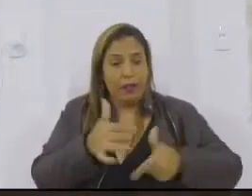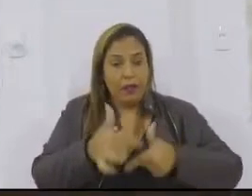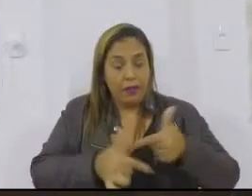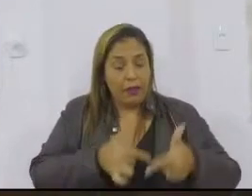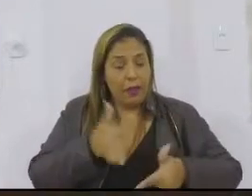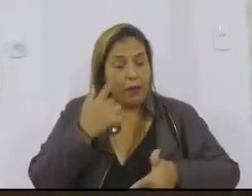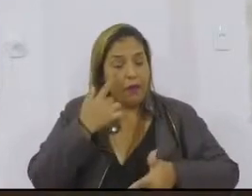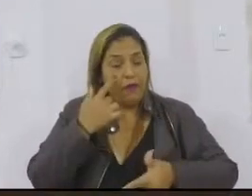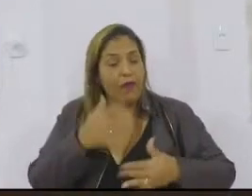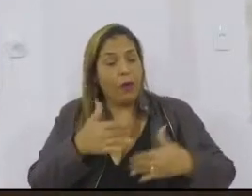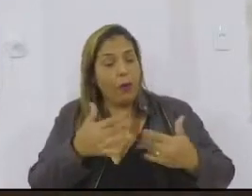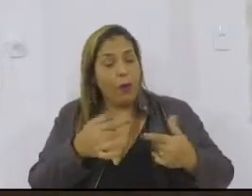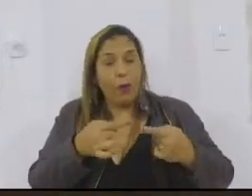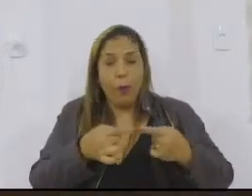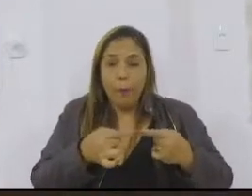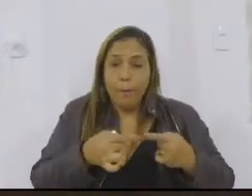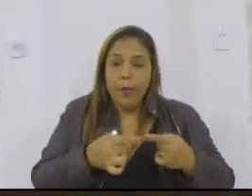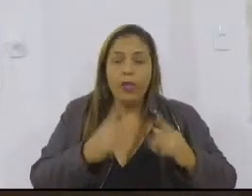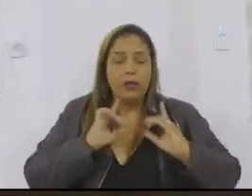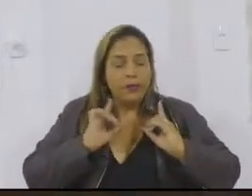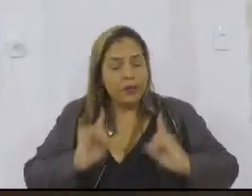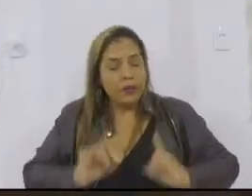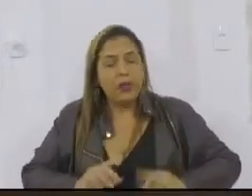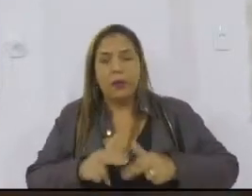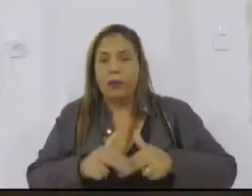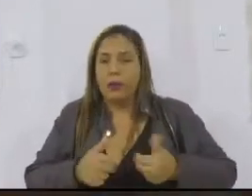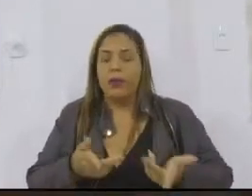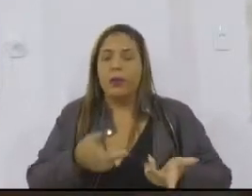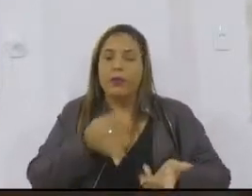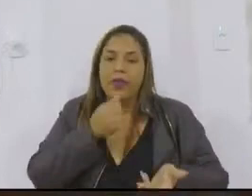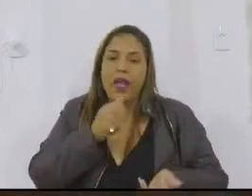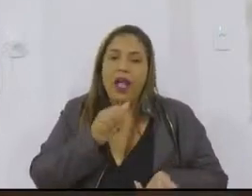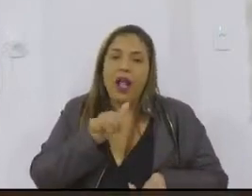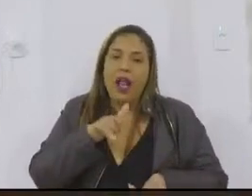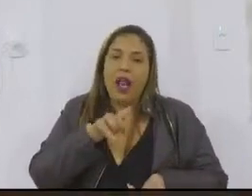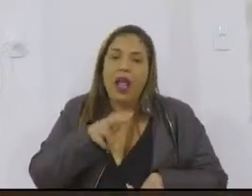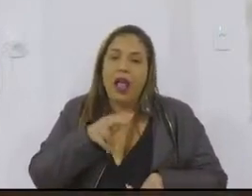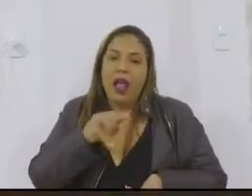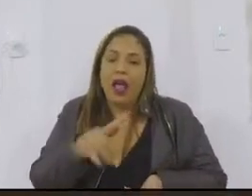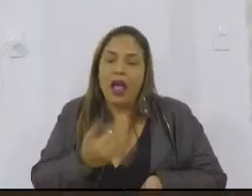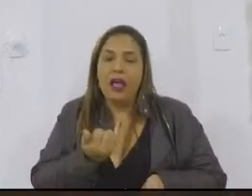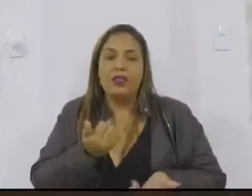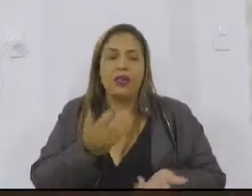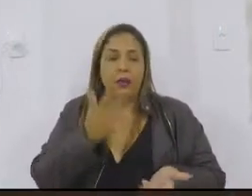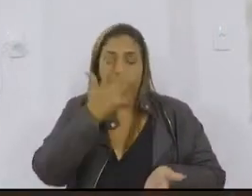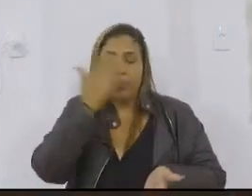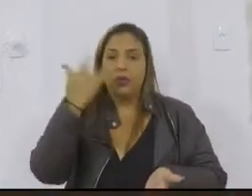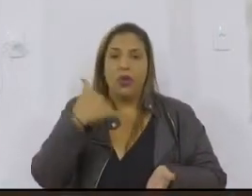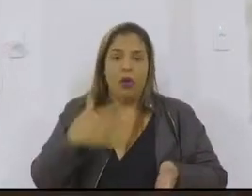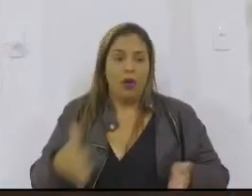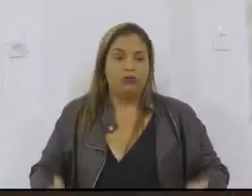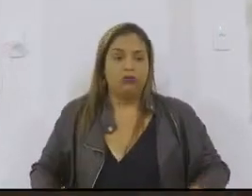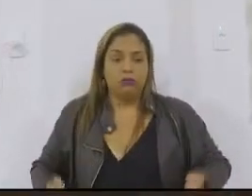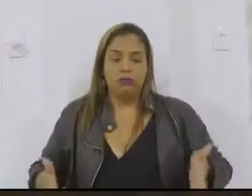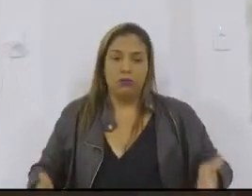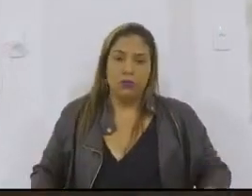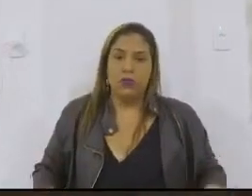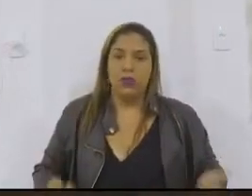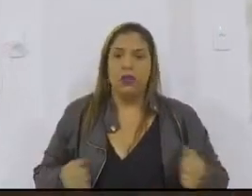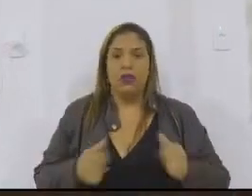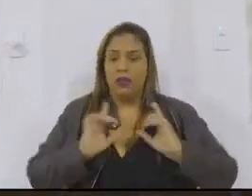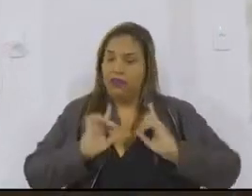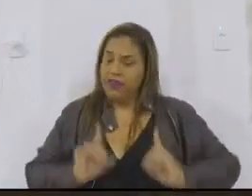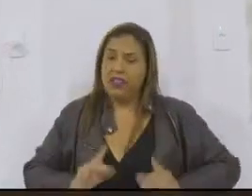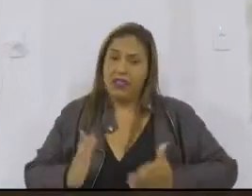dar dignidade a eles. Como, por exemplo, a Alerj, os assessoristas são deficientes e prestam excelente